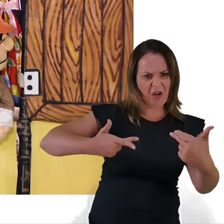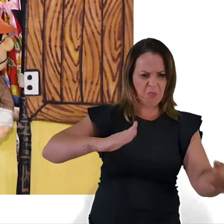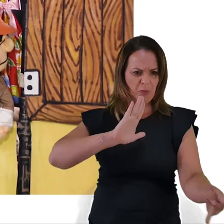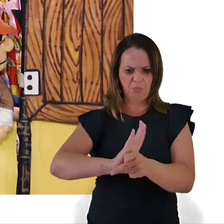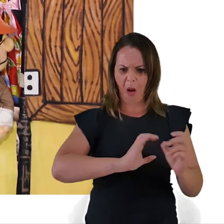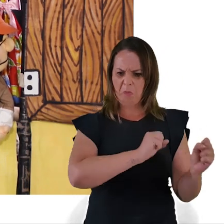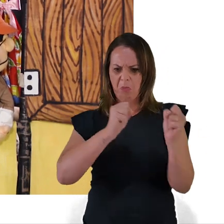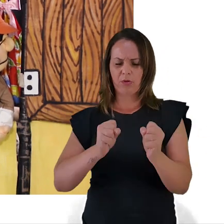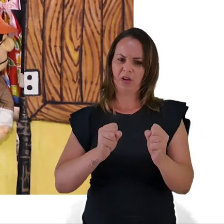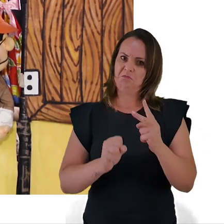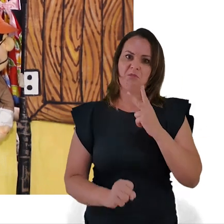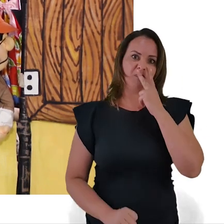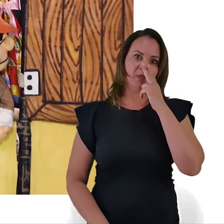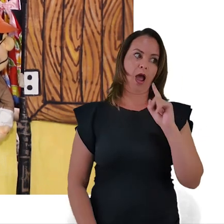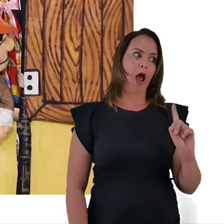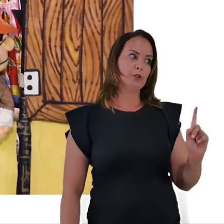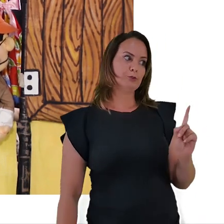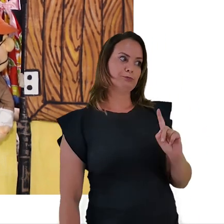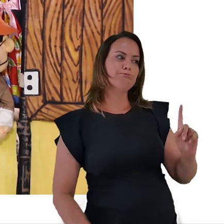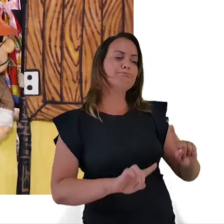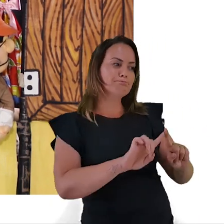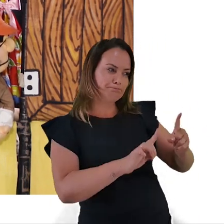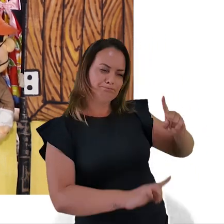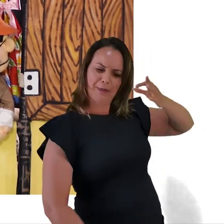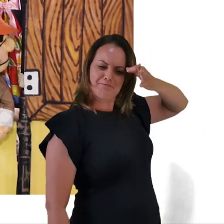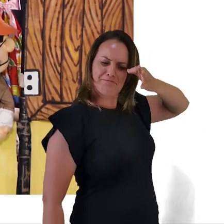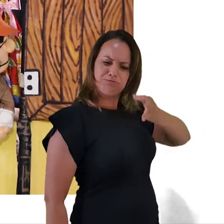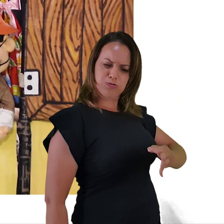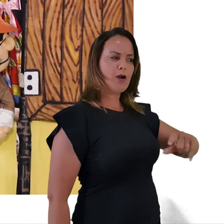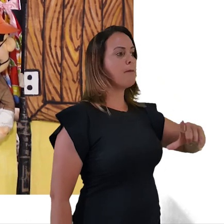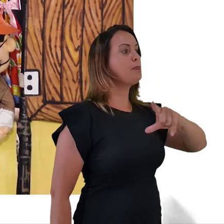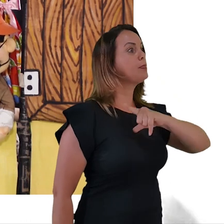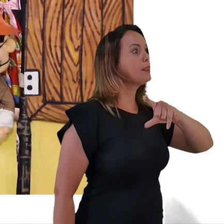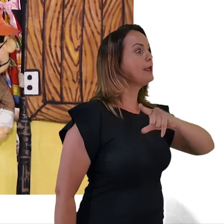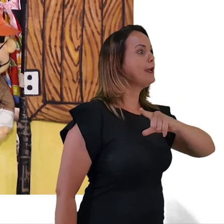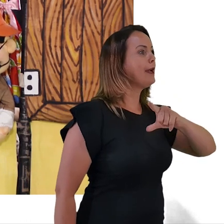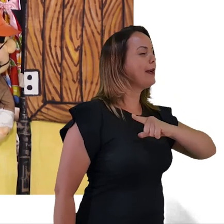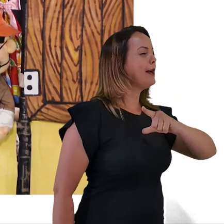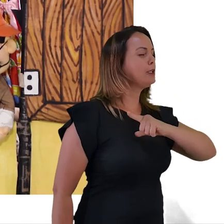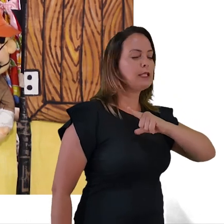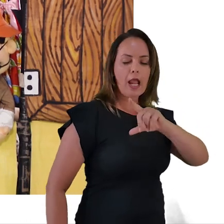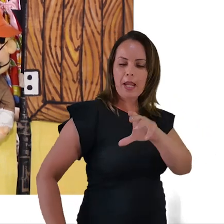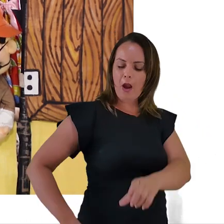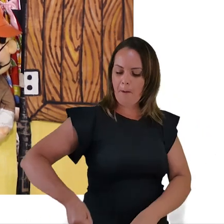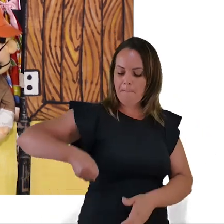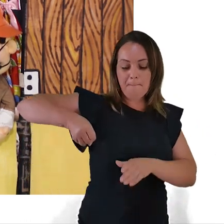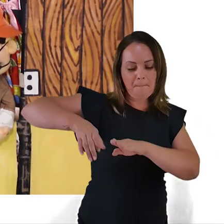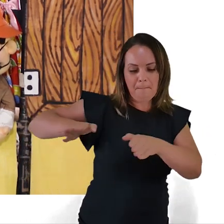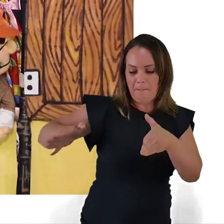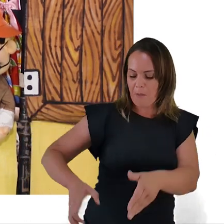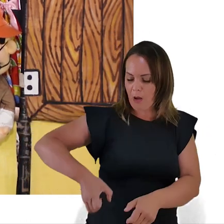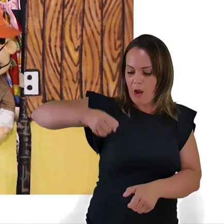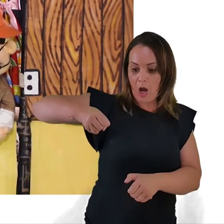Acho que não. Mas certamente ele deve ter tido uma maleta com tubos